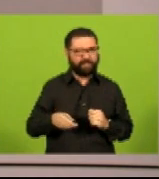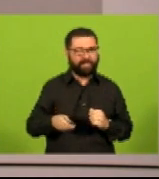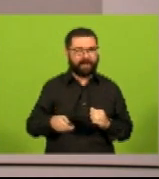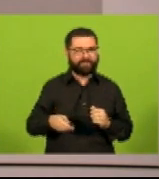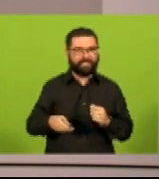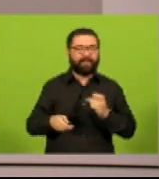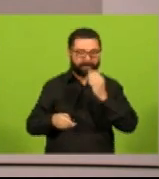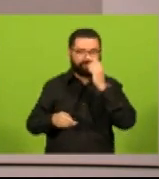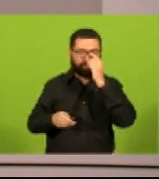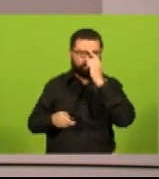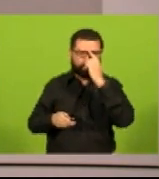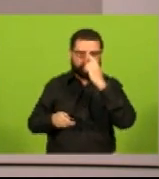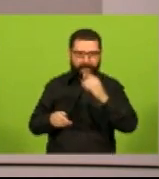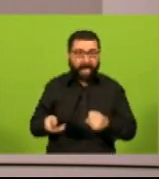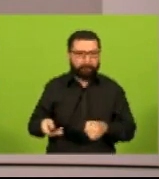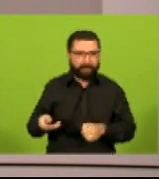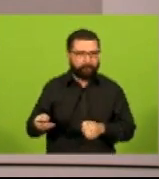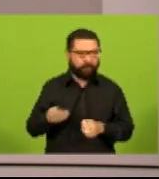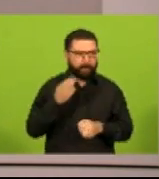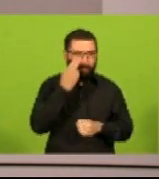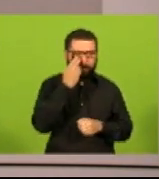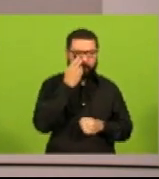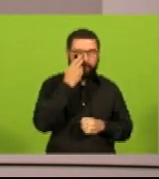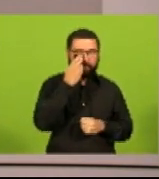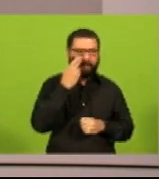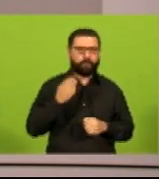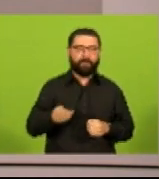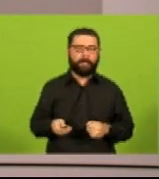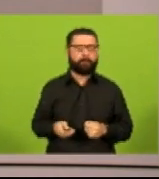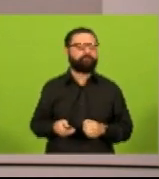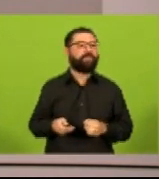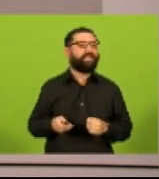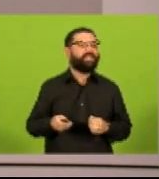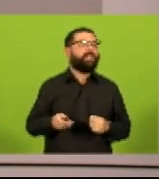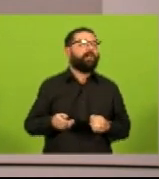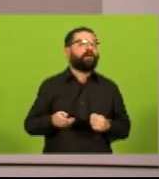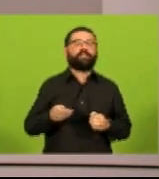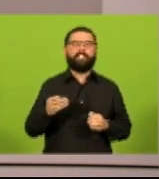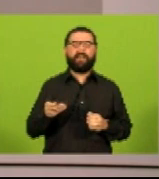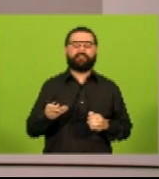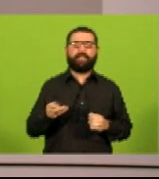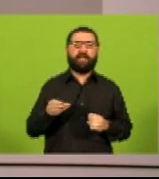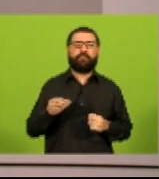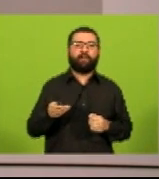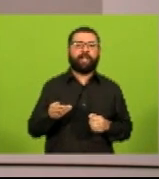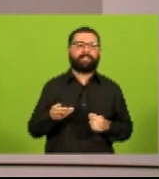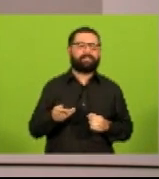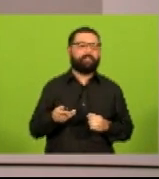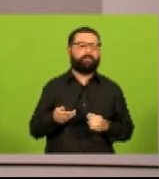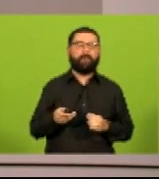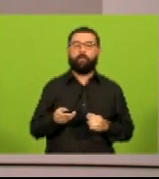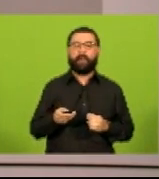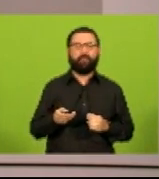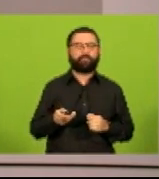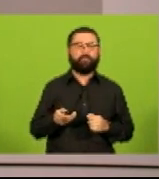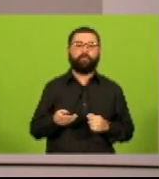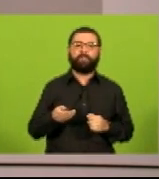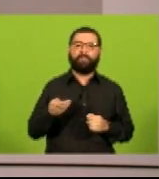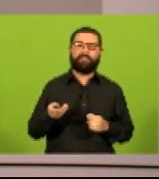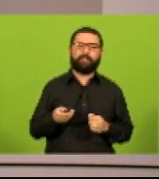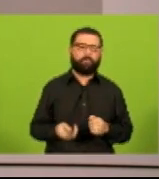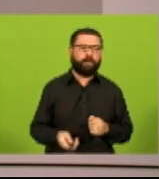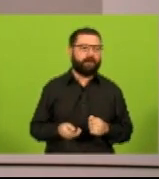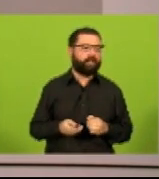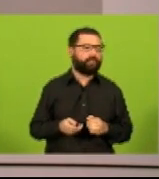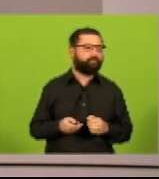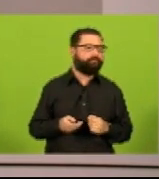essa continha em casa aí. É rápida, pega uma calculadora aí. Se ele fornece 0,1 galões por minuto,